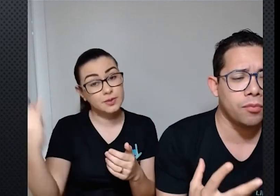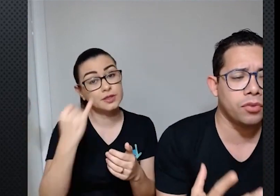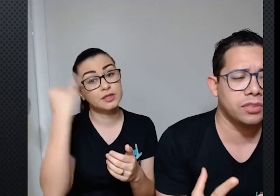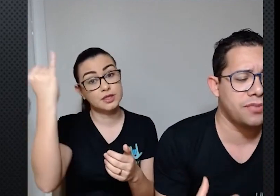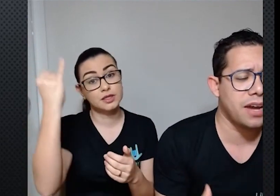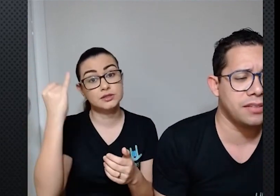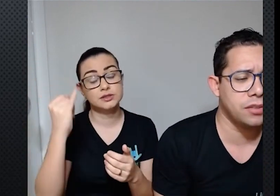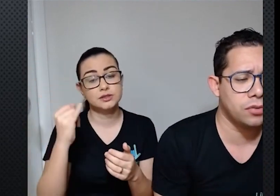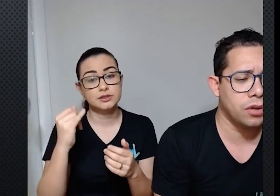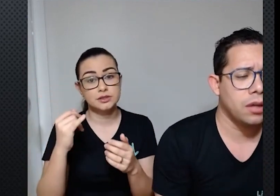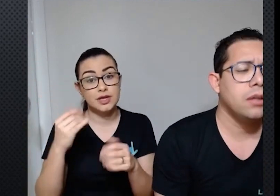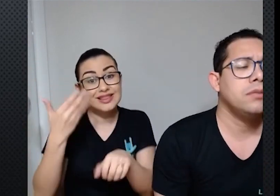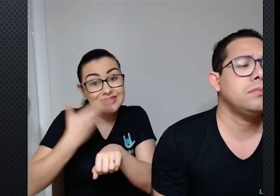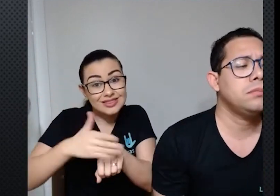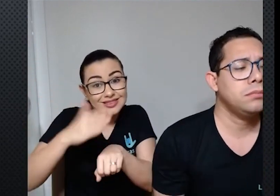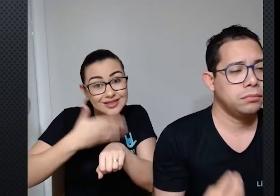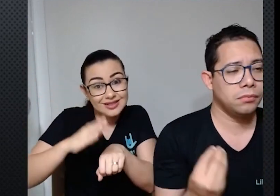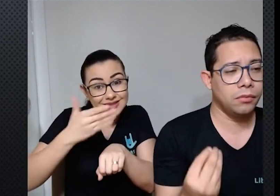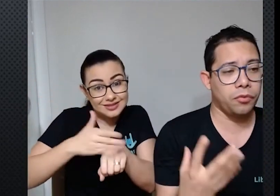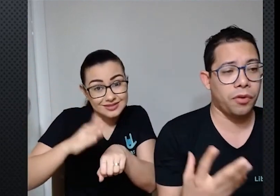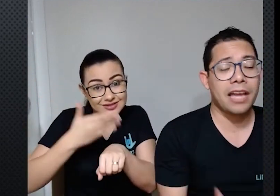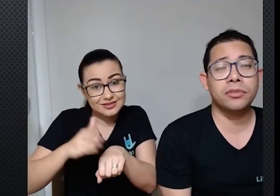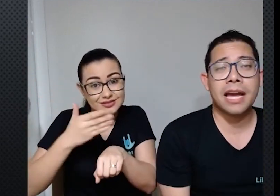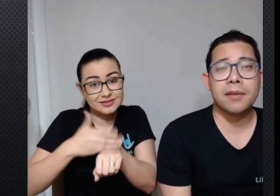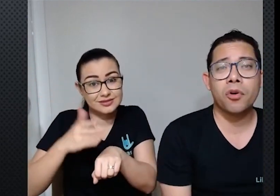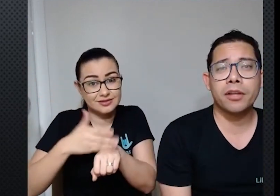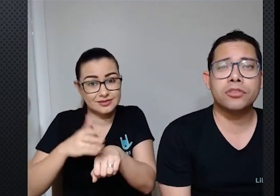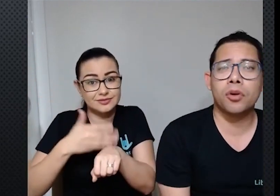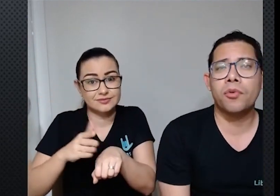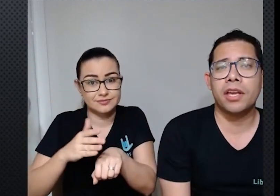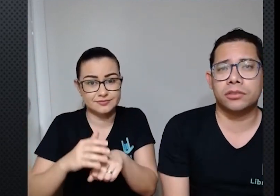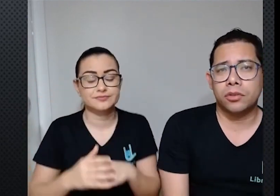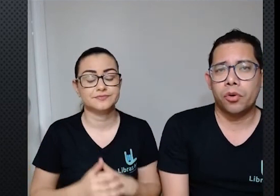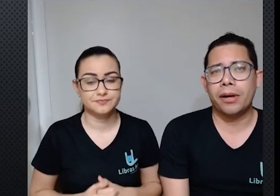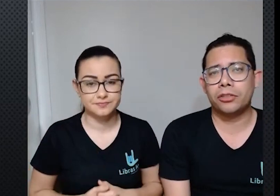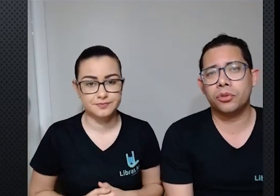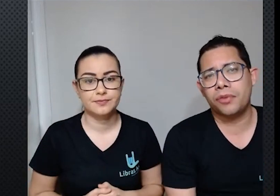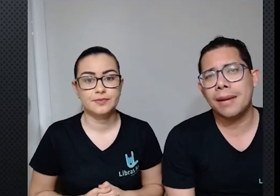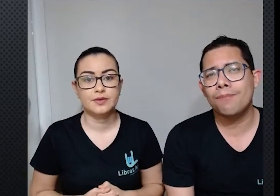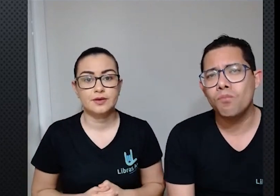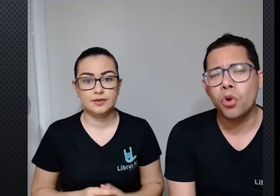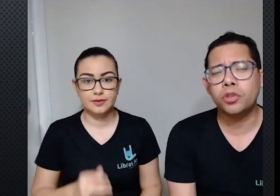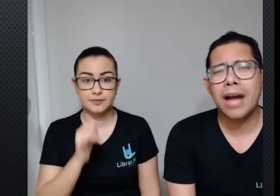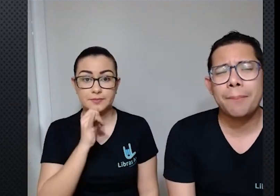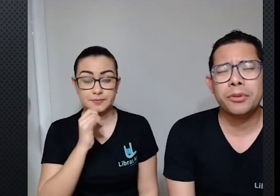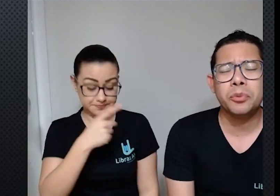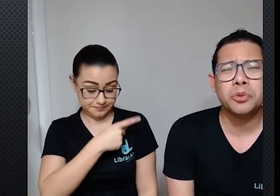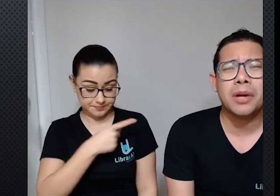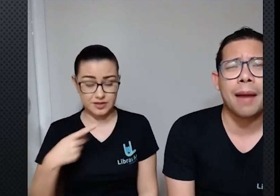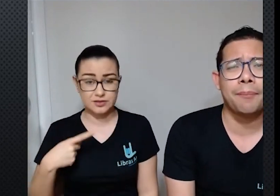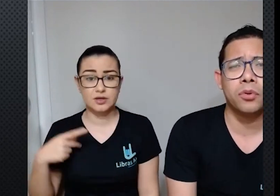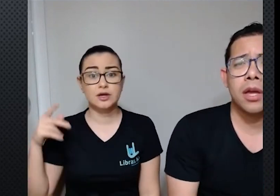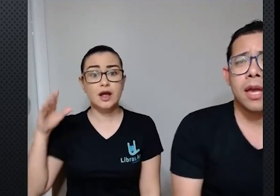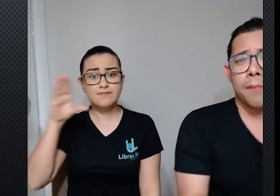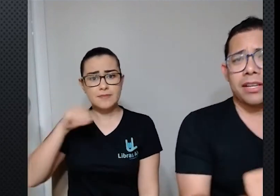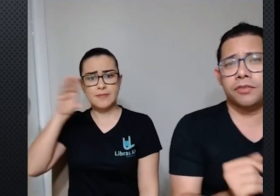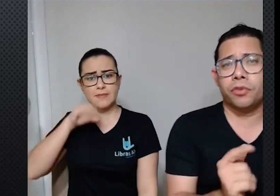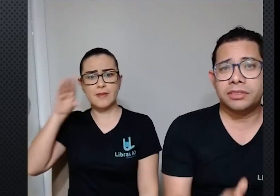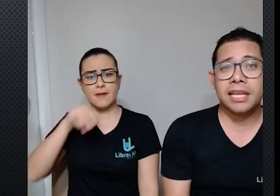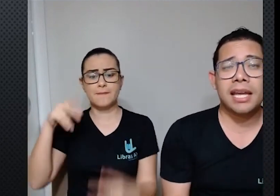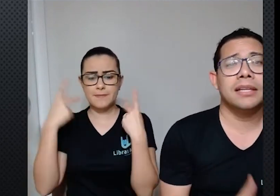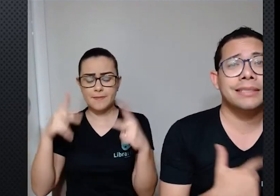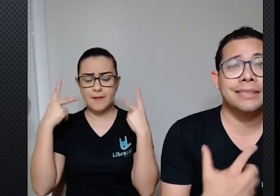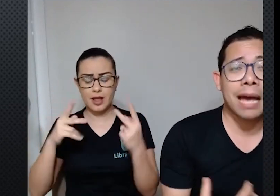entender como você faz isso, vai ajudar em momentos como esse. O pastor fala muito rápido, mas